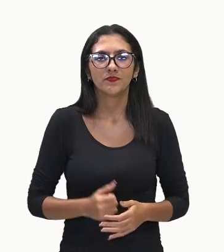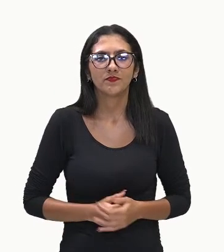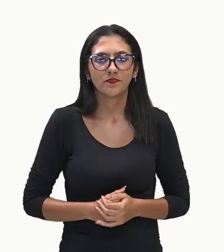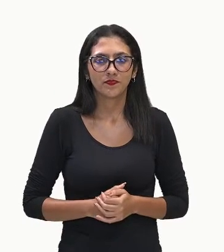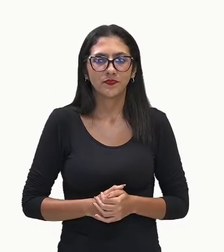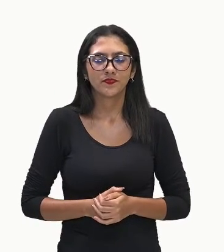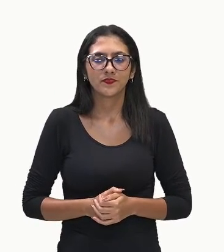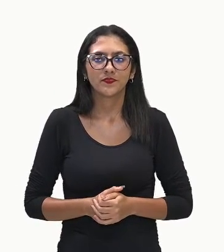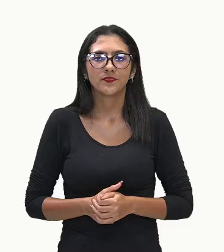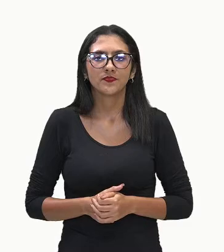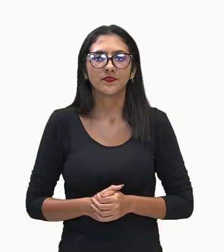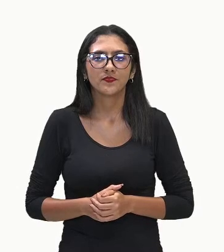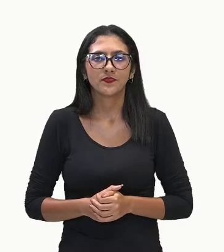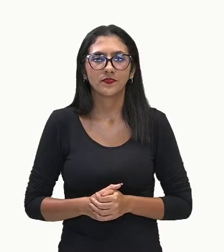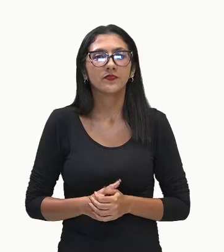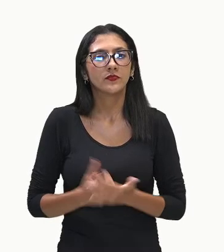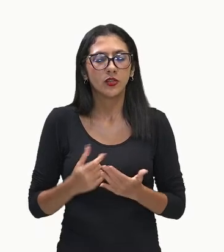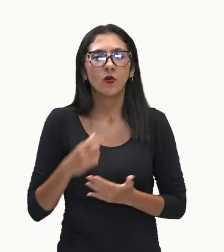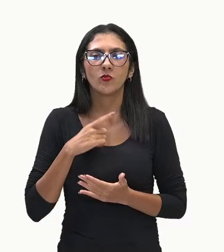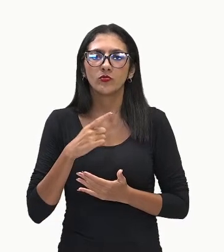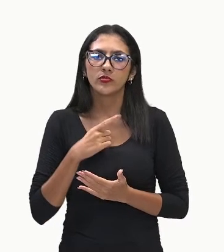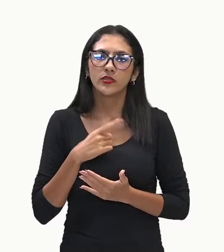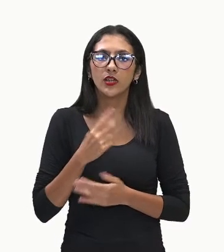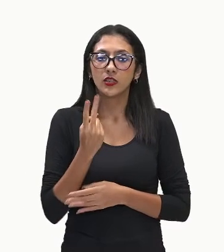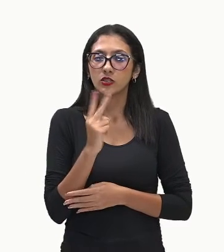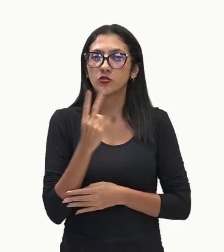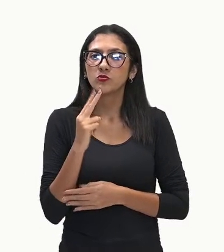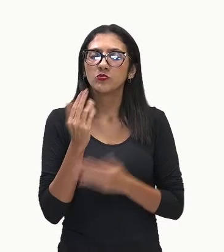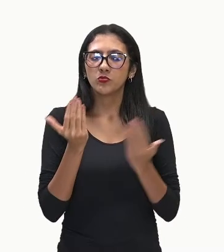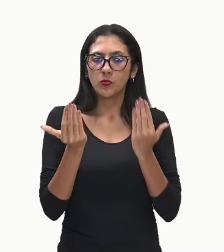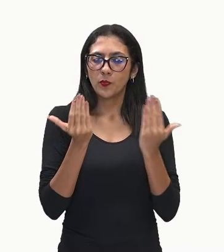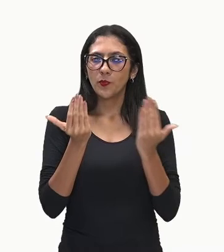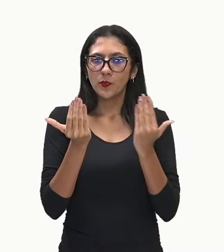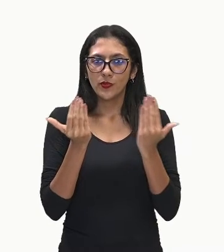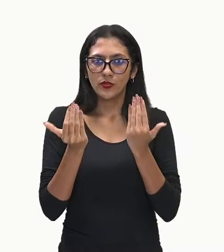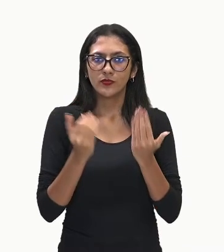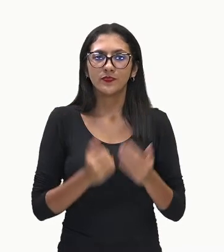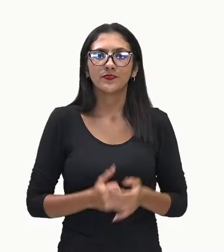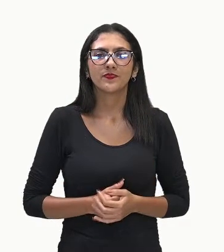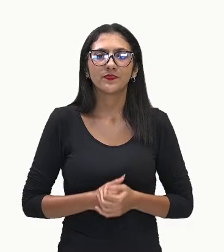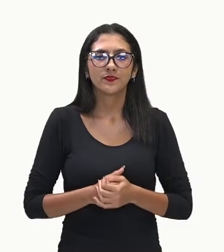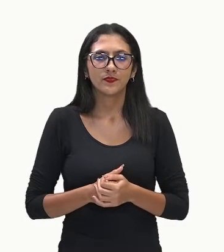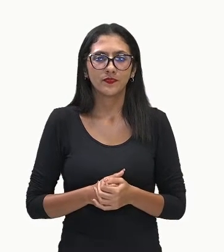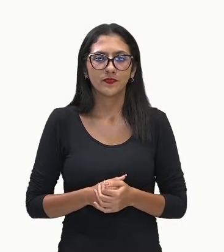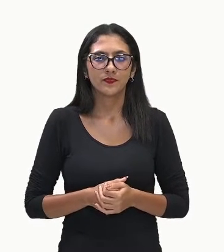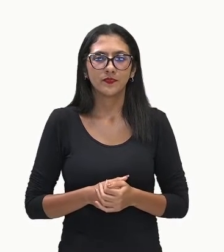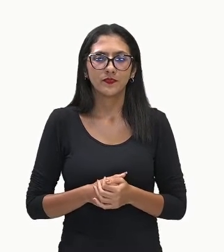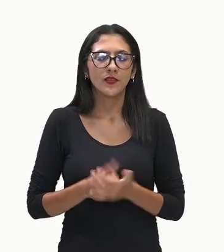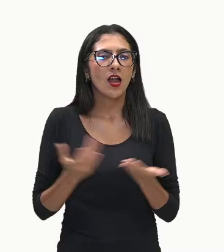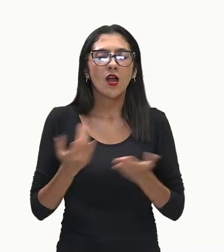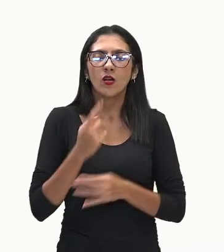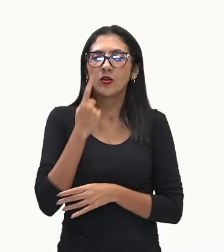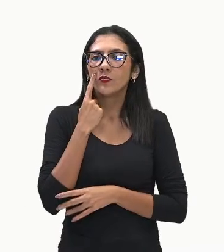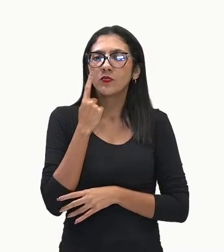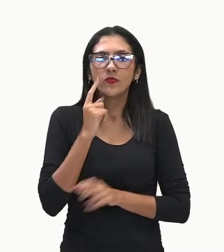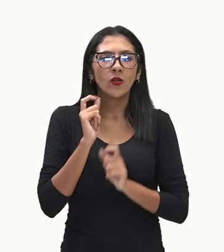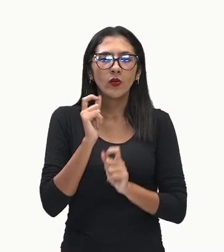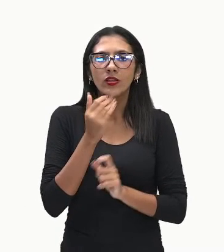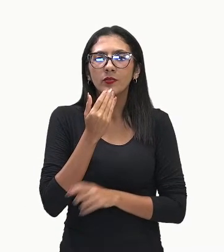tá. Então, nós temos essas duas situações aqui. Então, vamos para aqui o comando da nossa